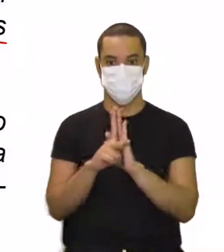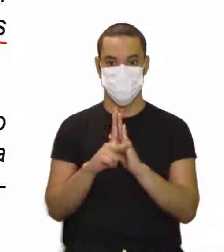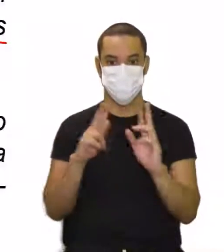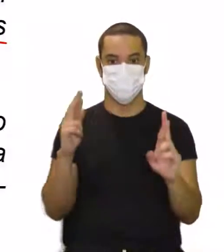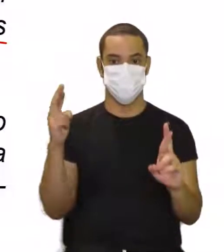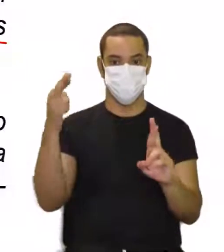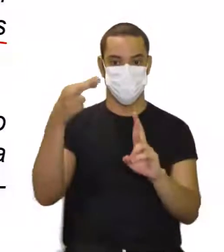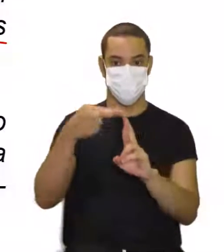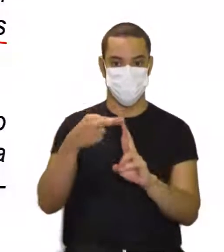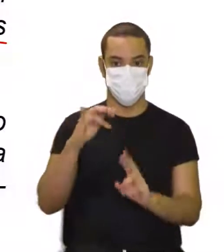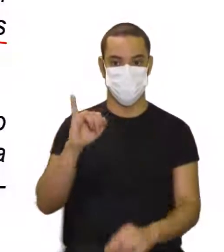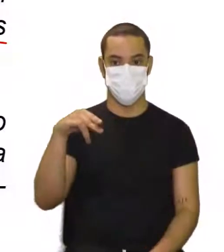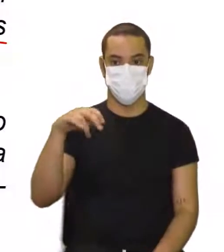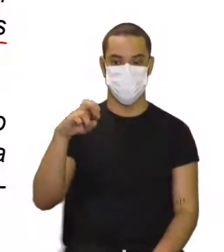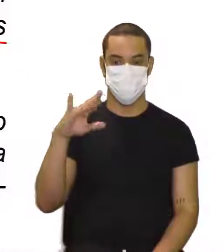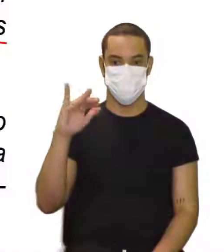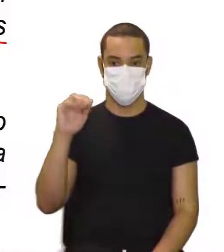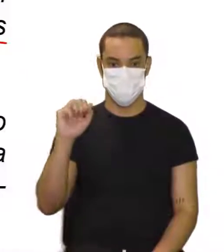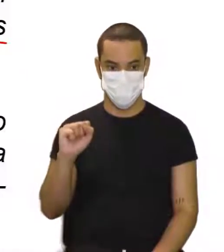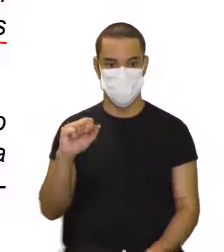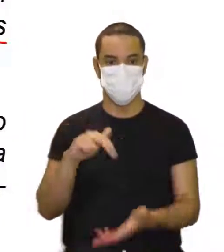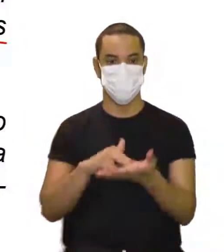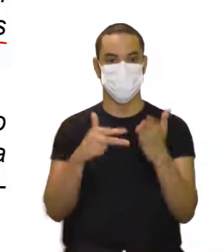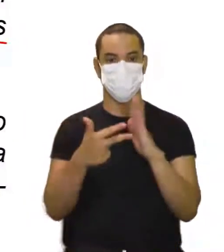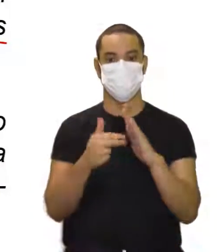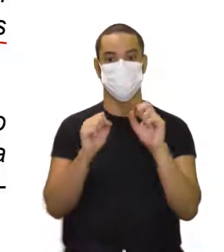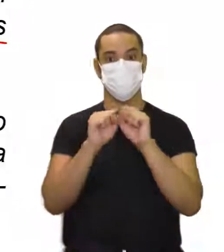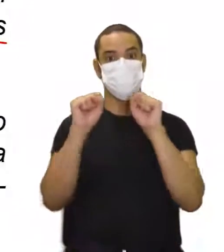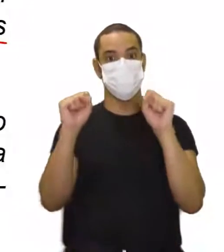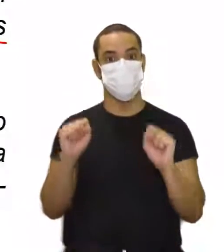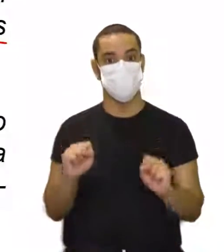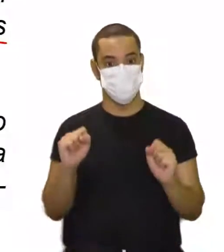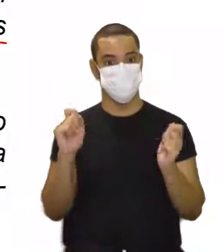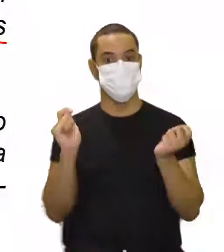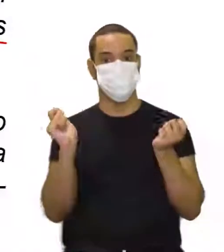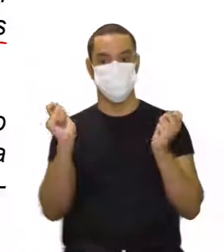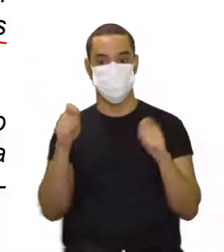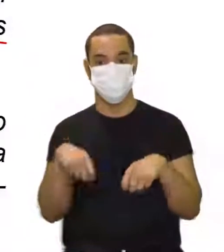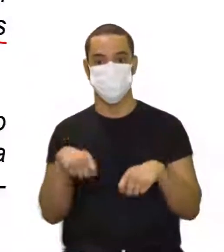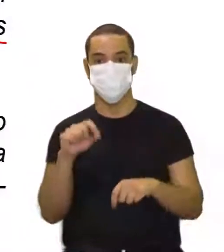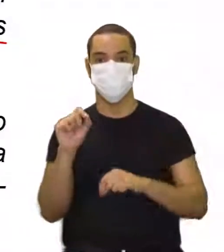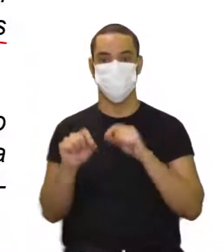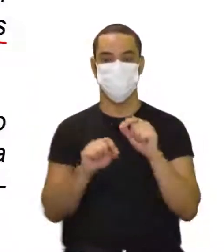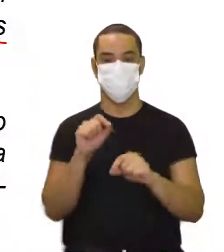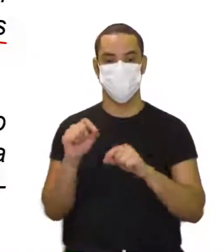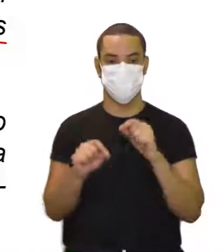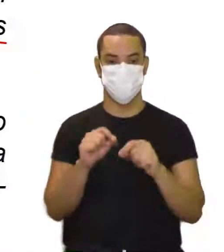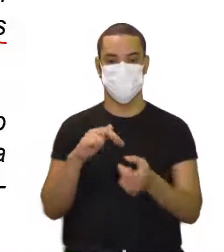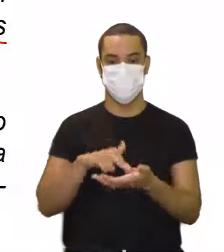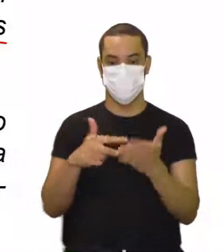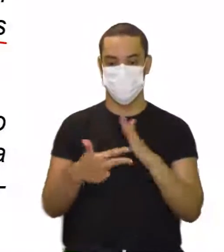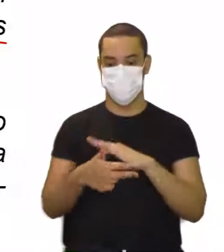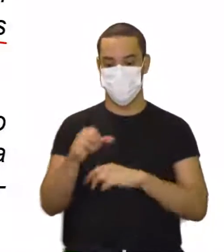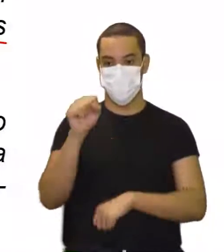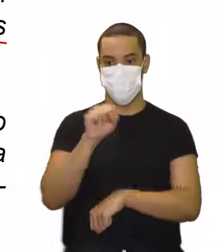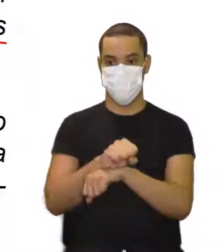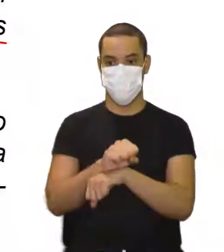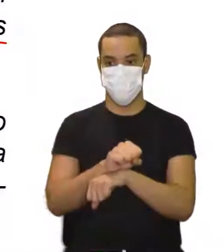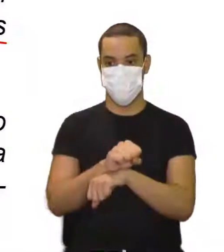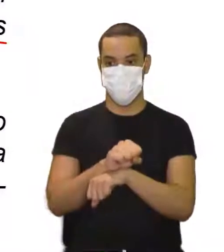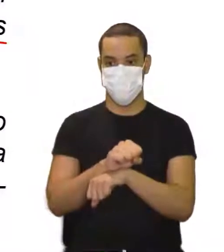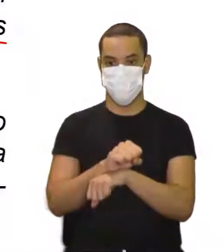referenciais iniciais. O que é isso? Sistemas que você pode considerar que estão em repouso. Não é que